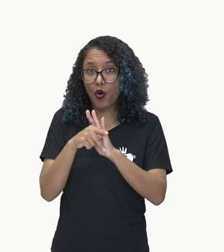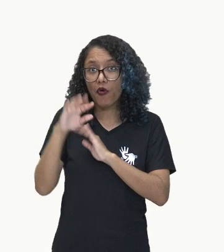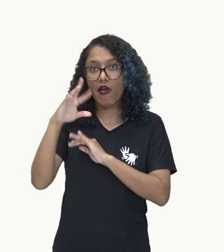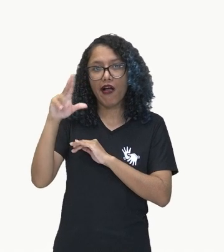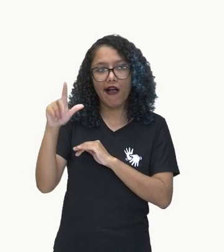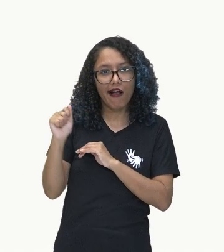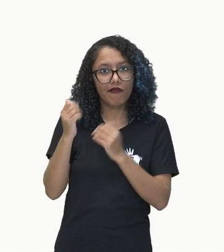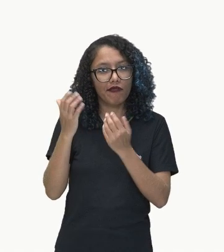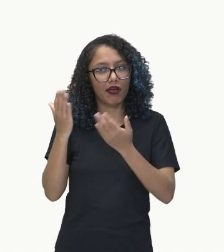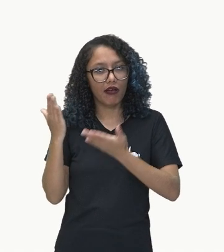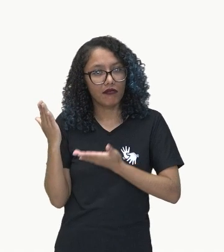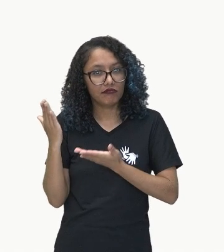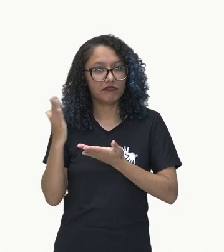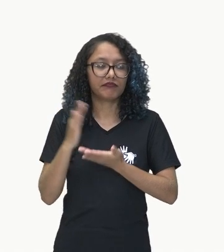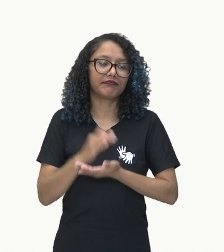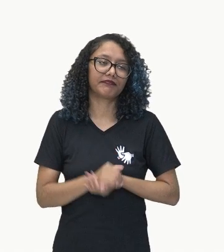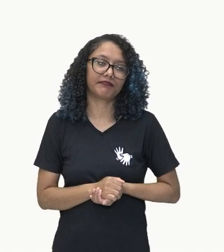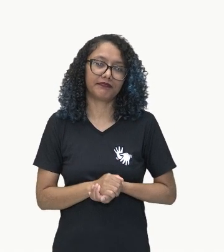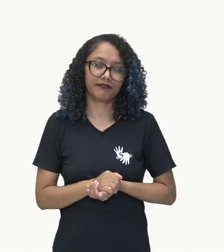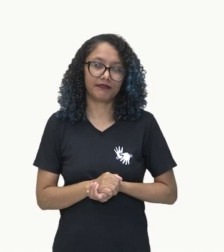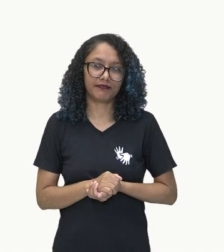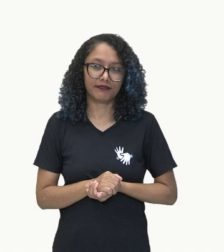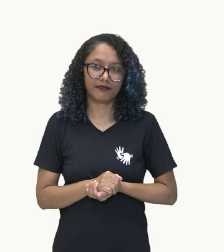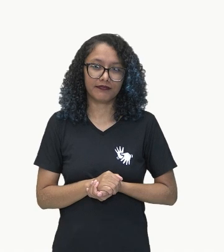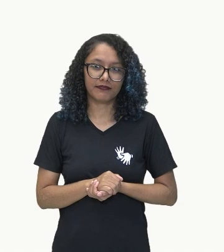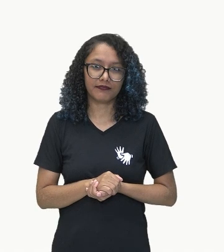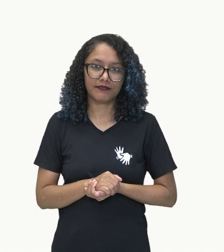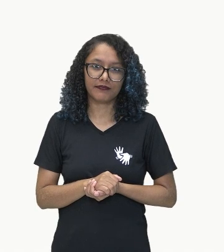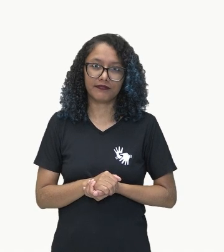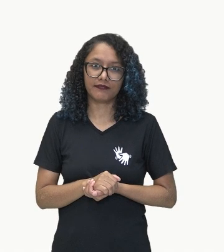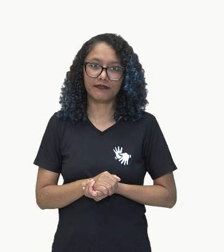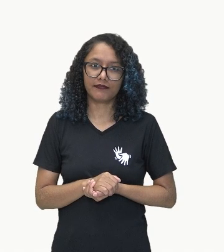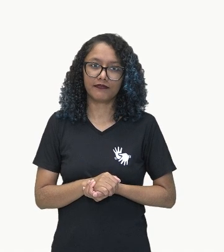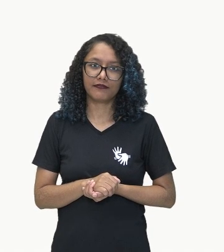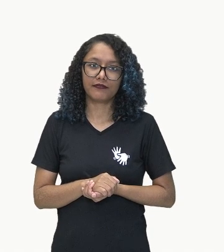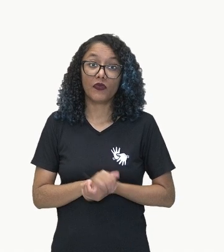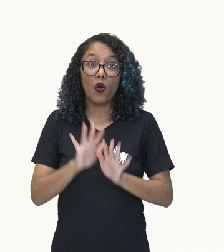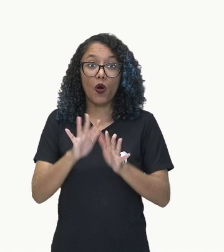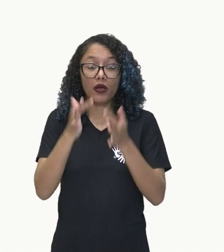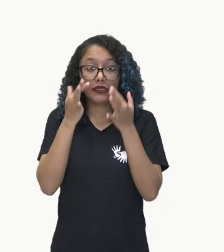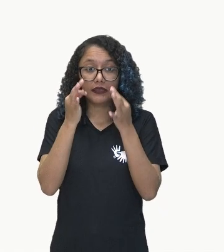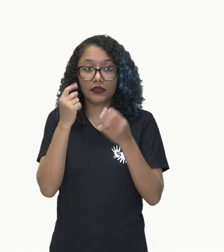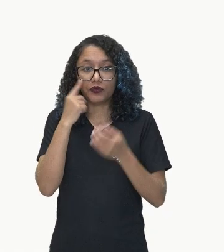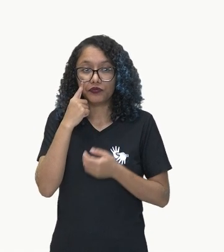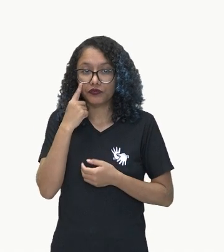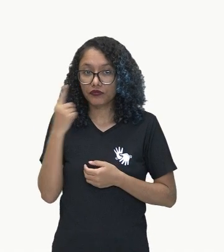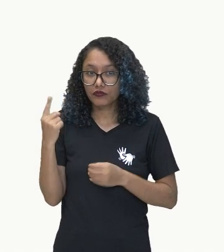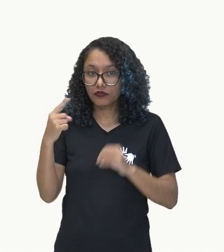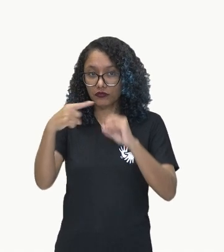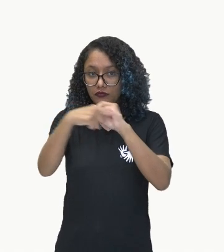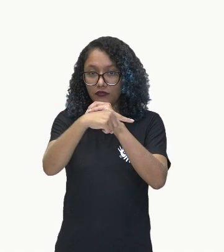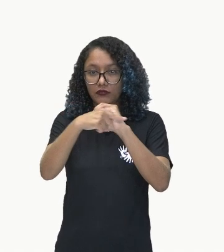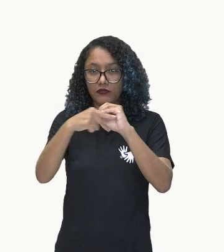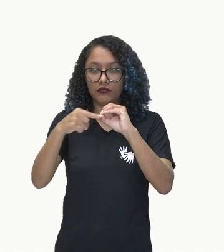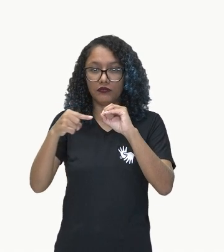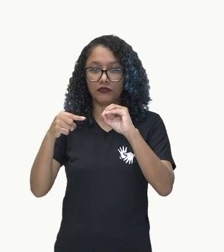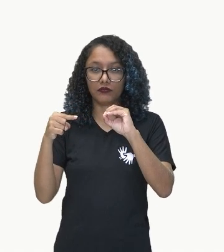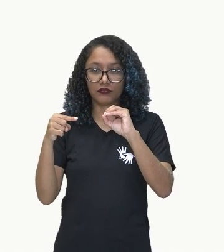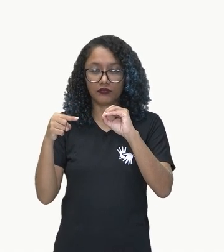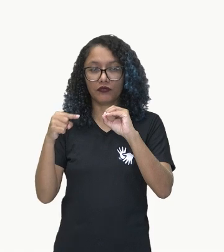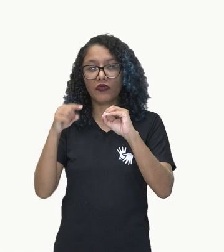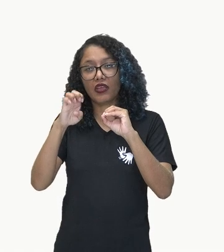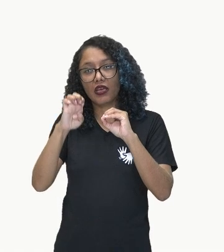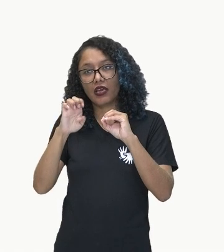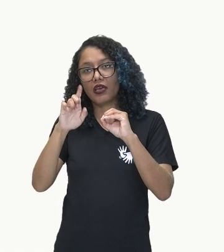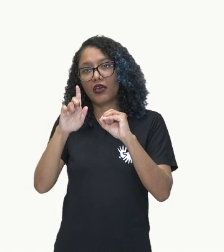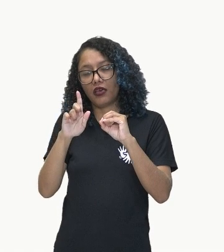continente africano, tá? Só observando que aqui nós teremos a linha do Equador, né? O marco